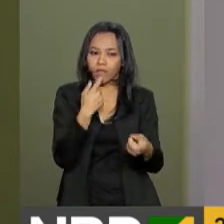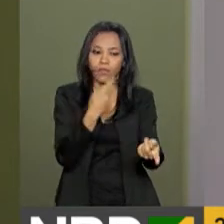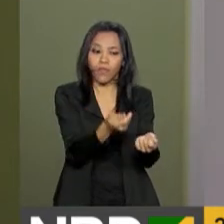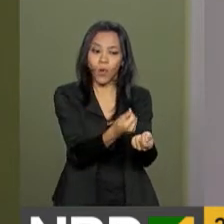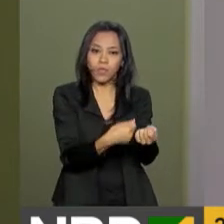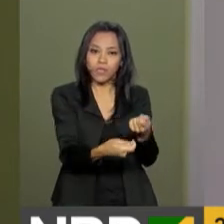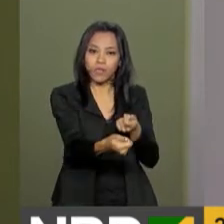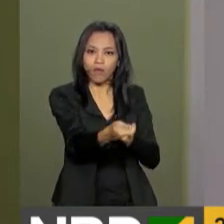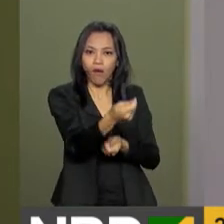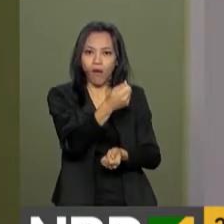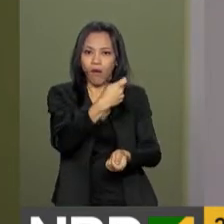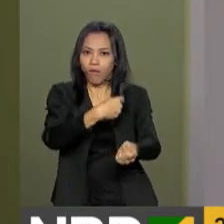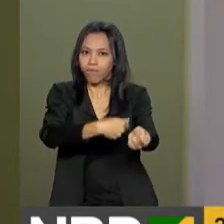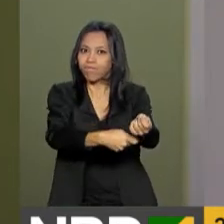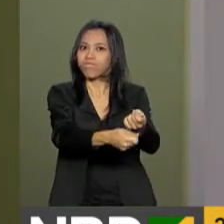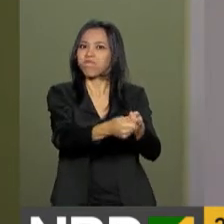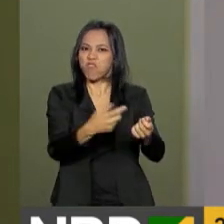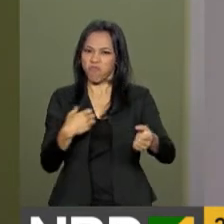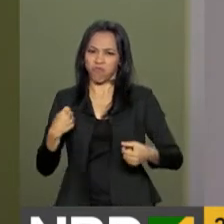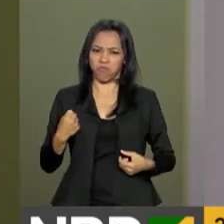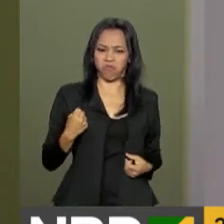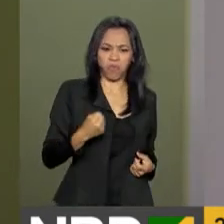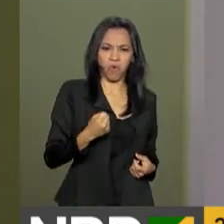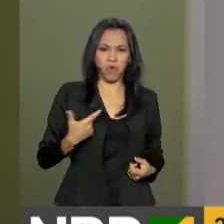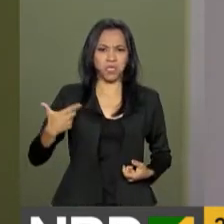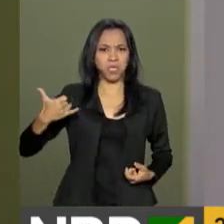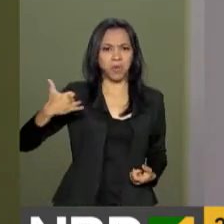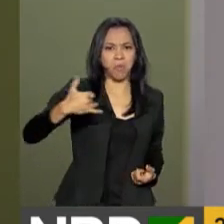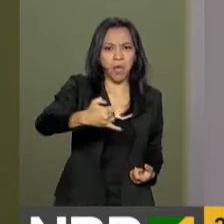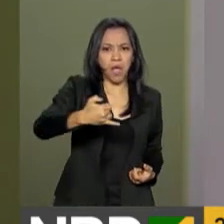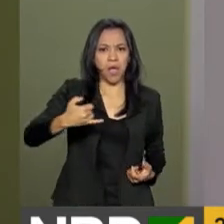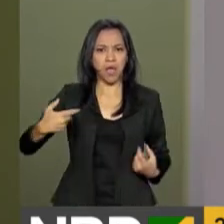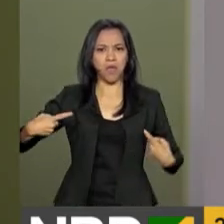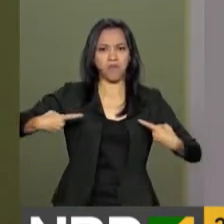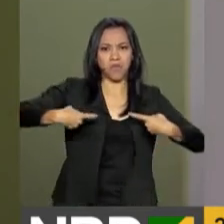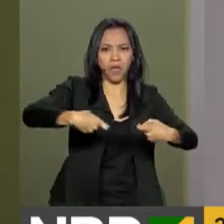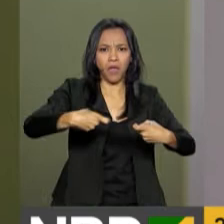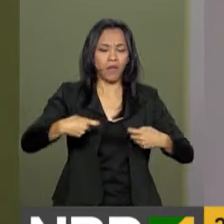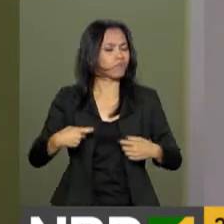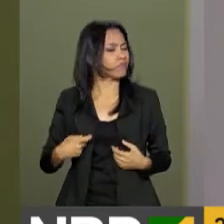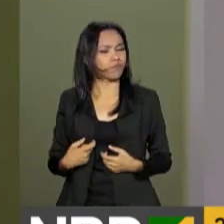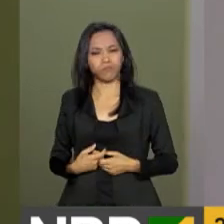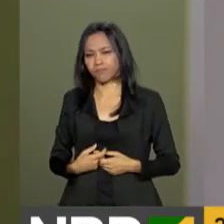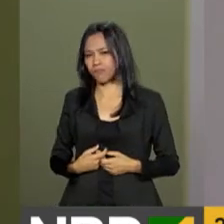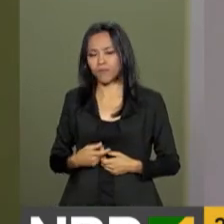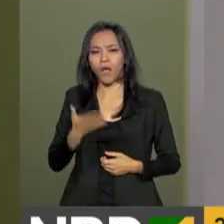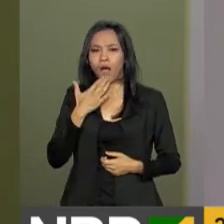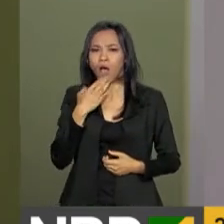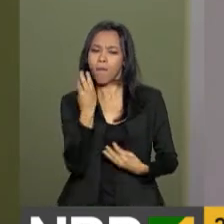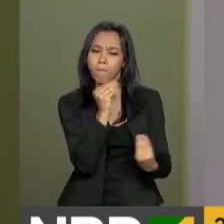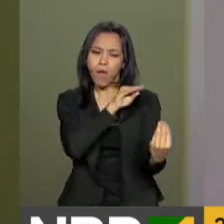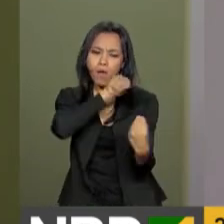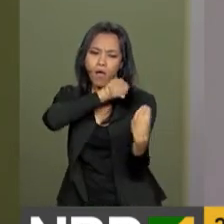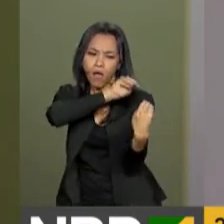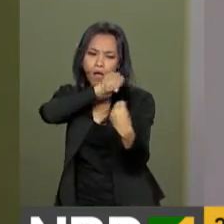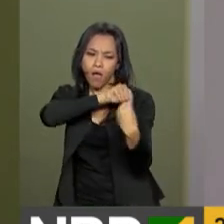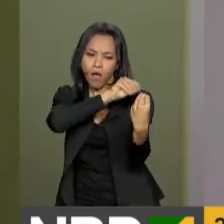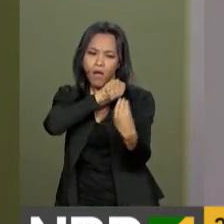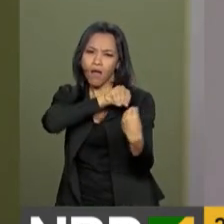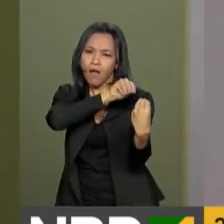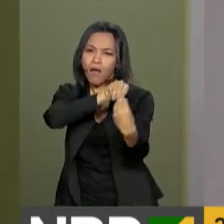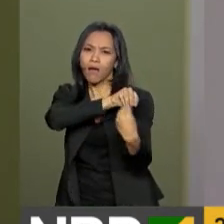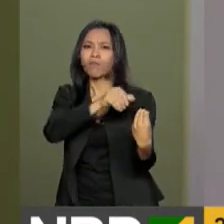meio de força ou de ameaças mas uma negociação como convém à